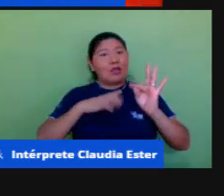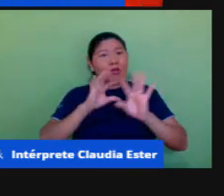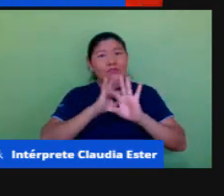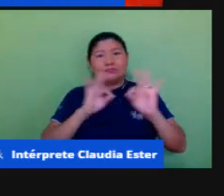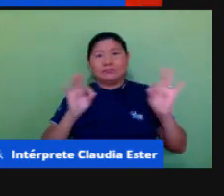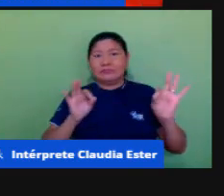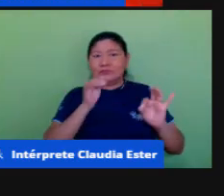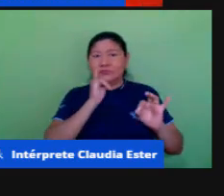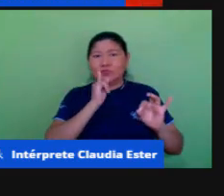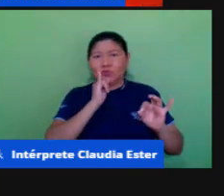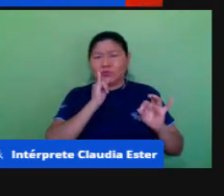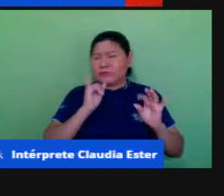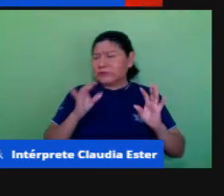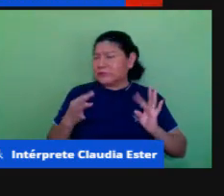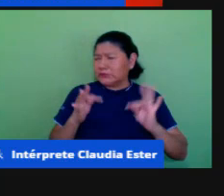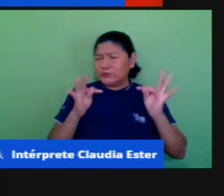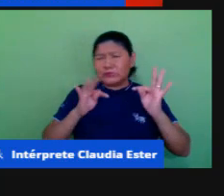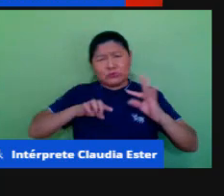né,